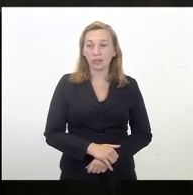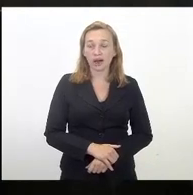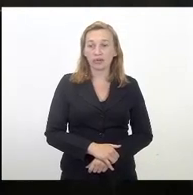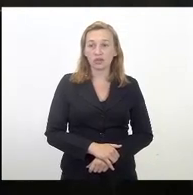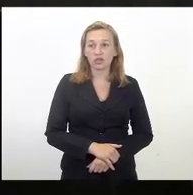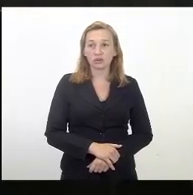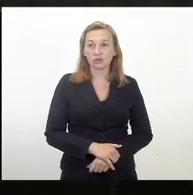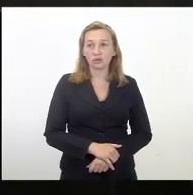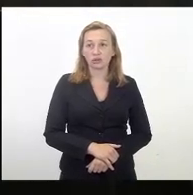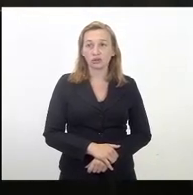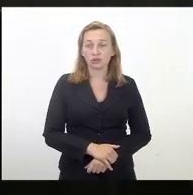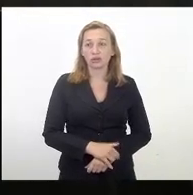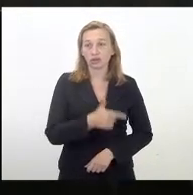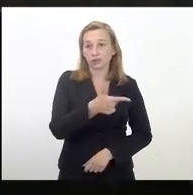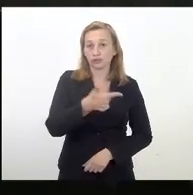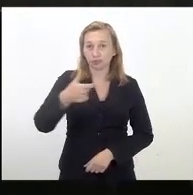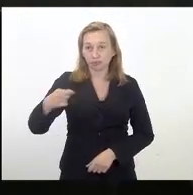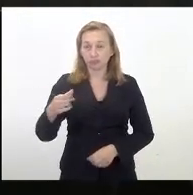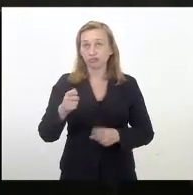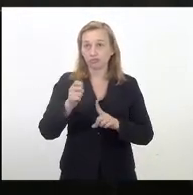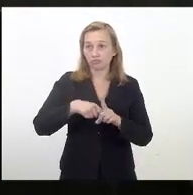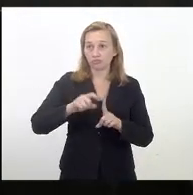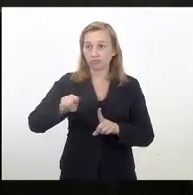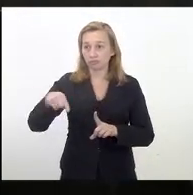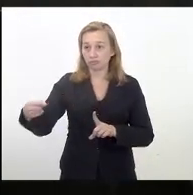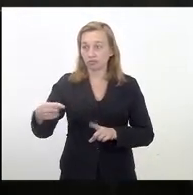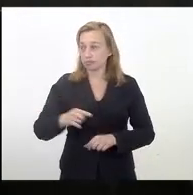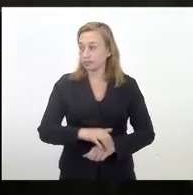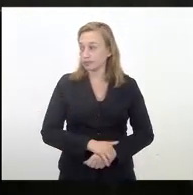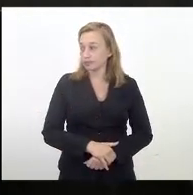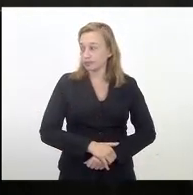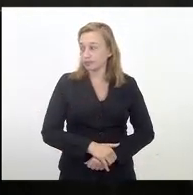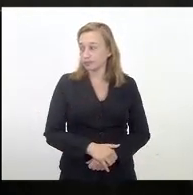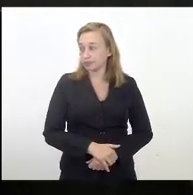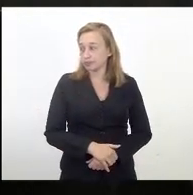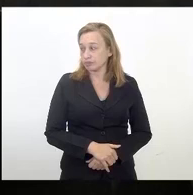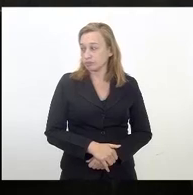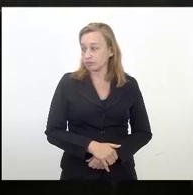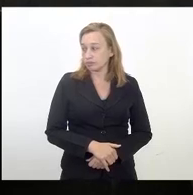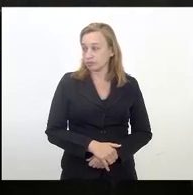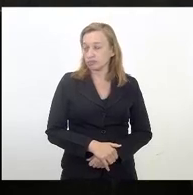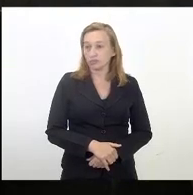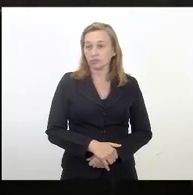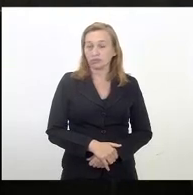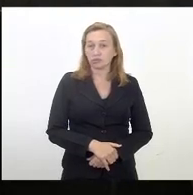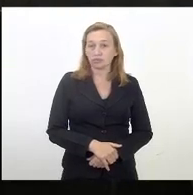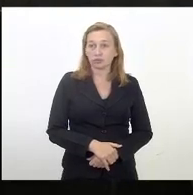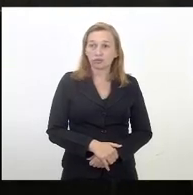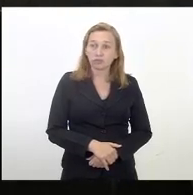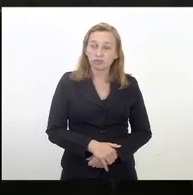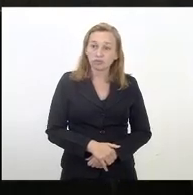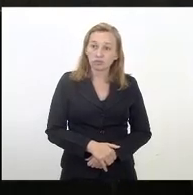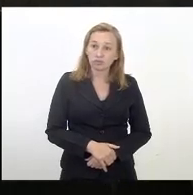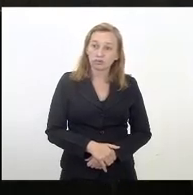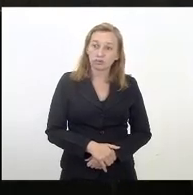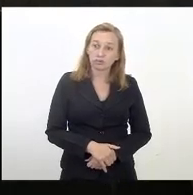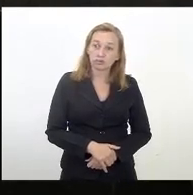geral até o dia dez do mês seguinte não e a perspectiva